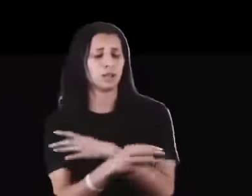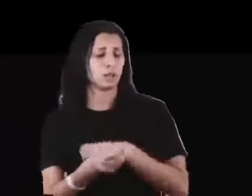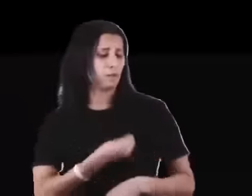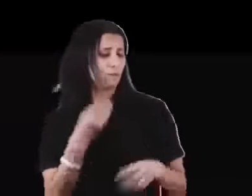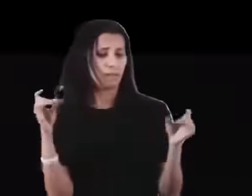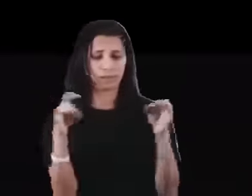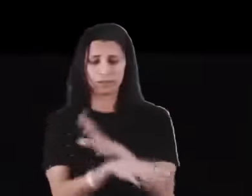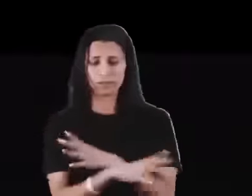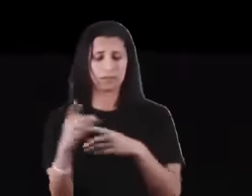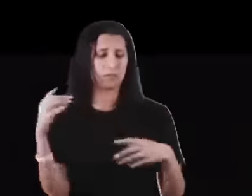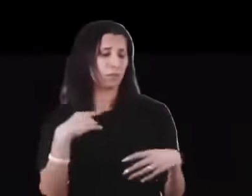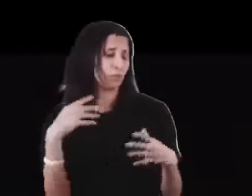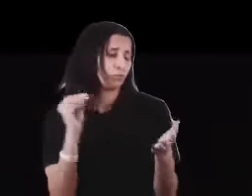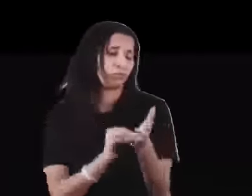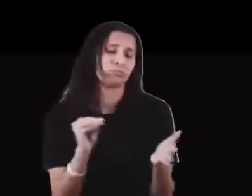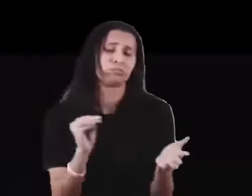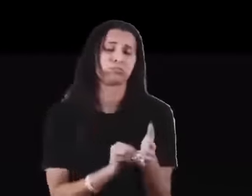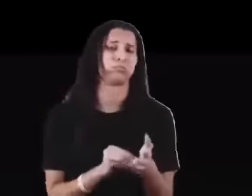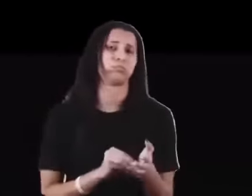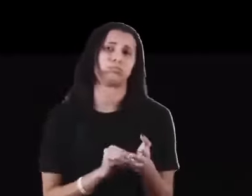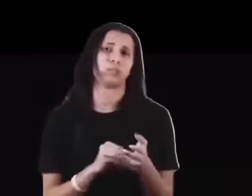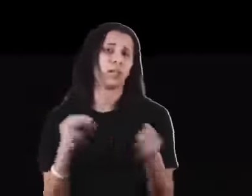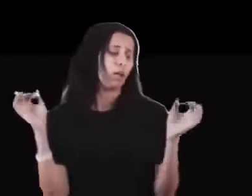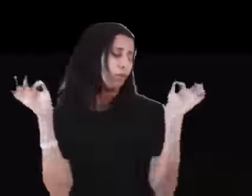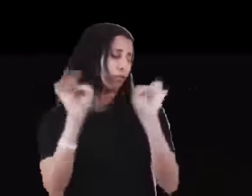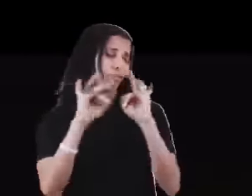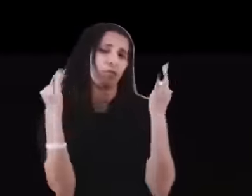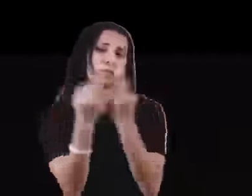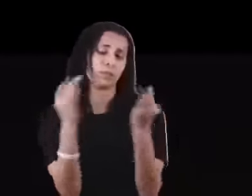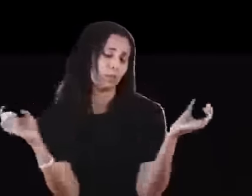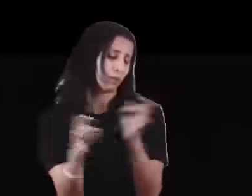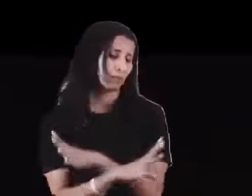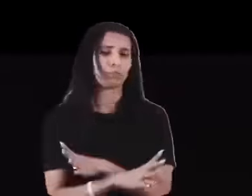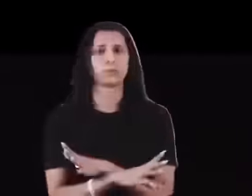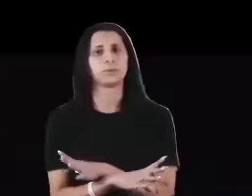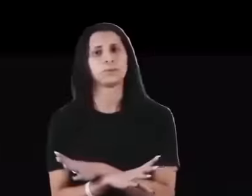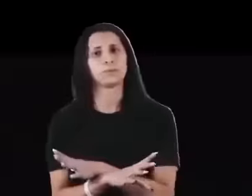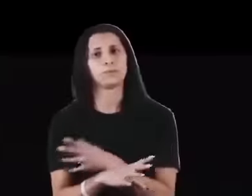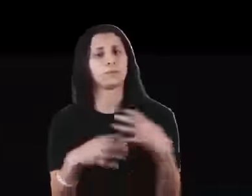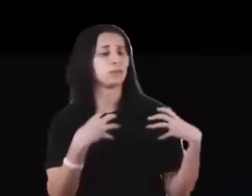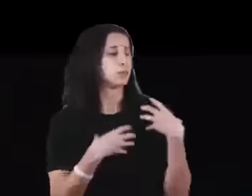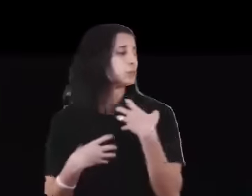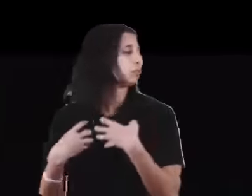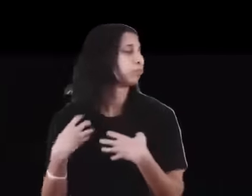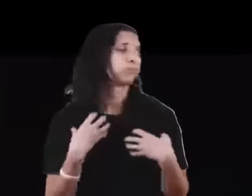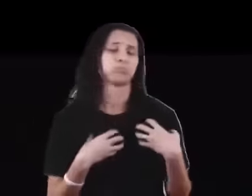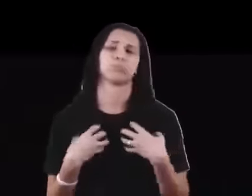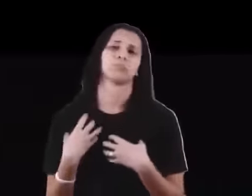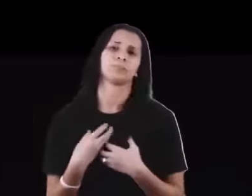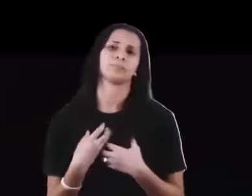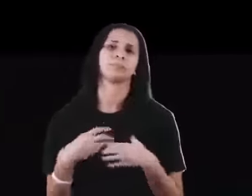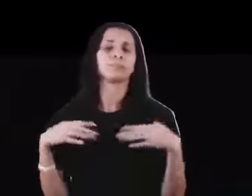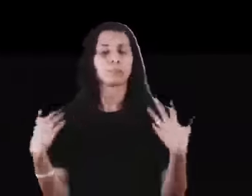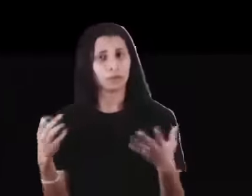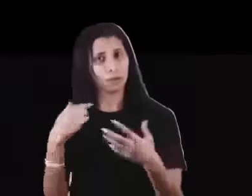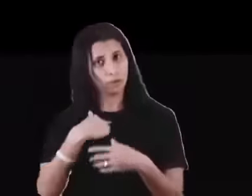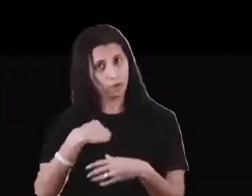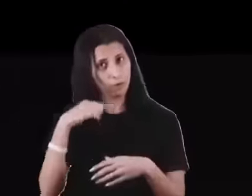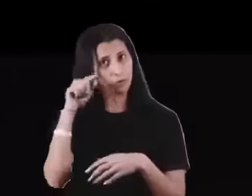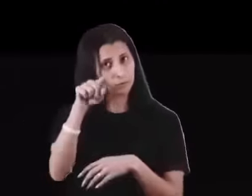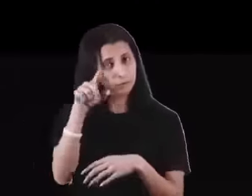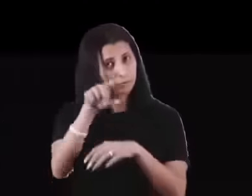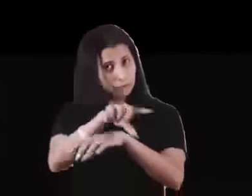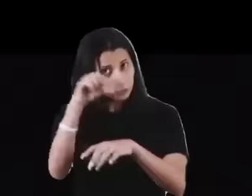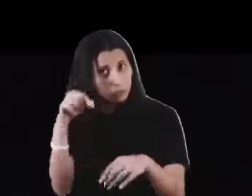não tem jeito mais para você não tem jeito mais para família na hora da crise o desespero ele não fala não ele grita não cabe a mim Ea